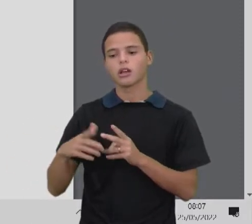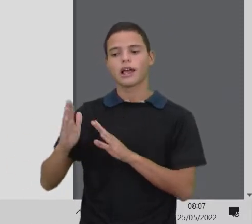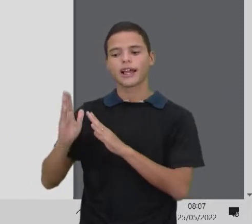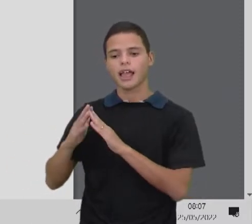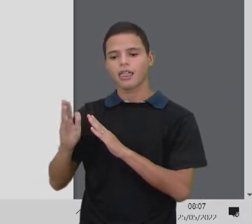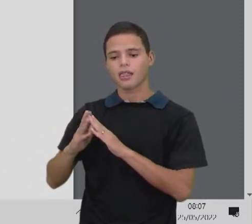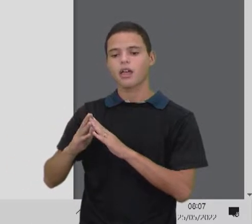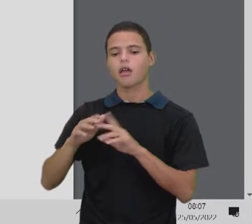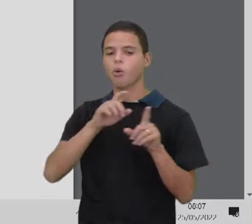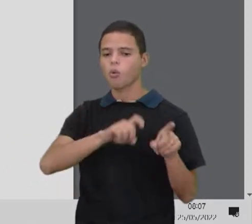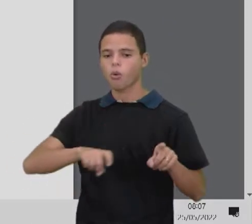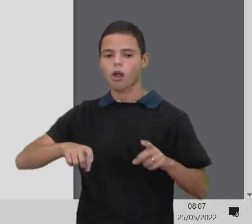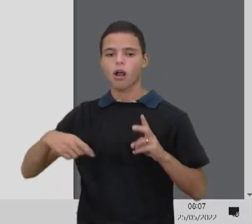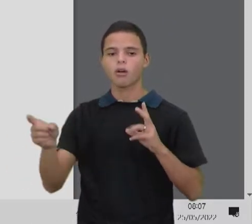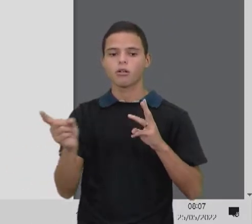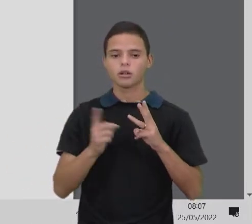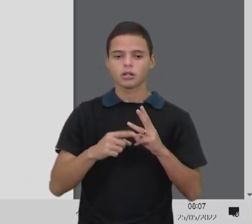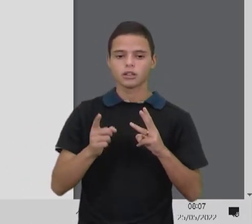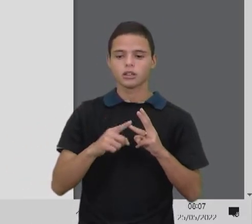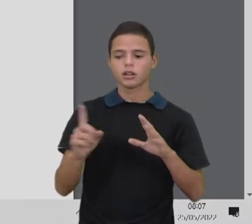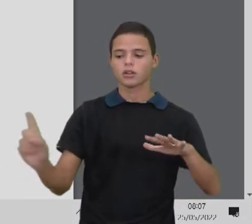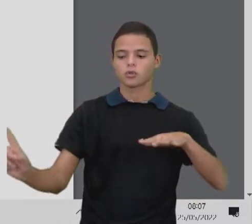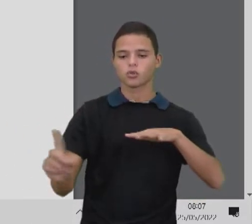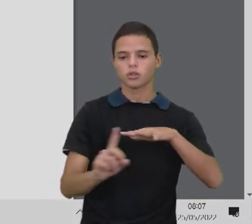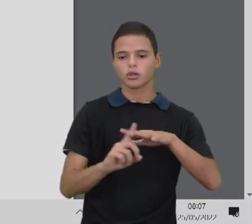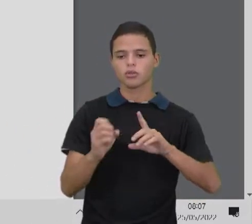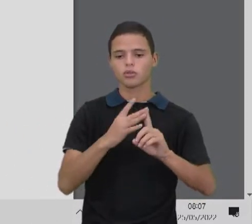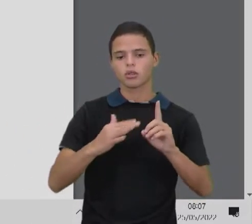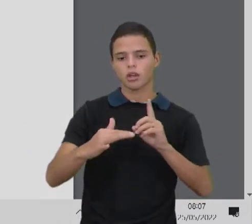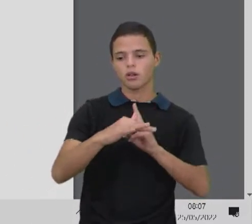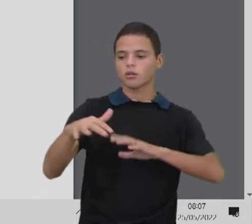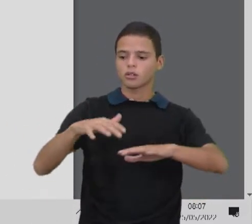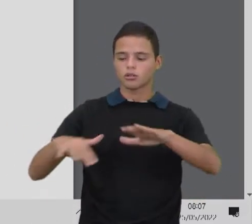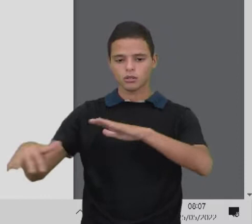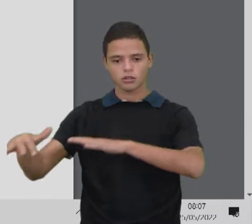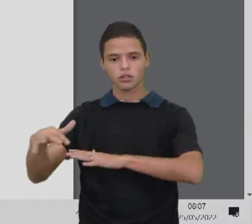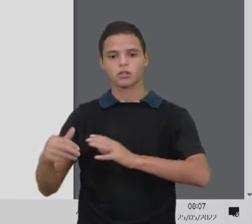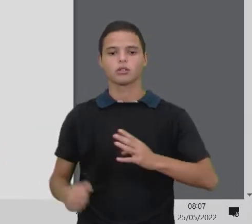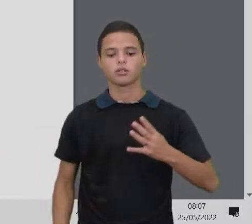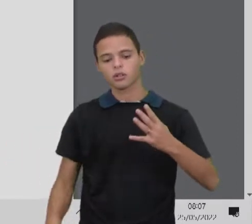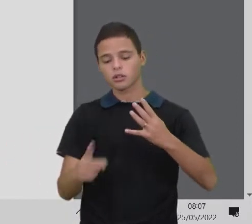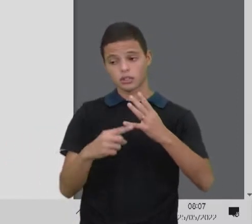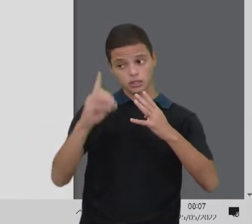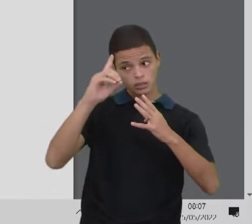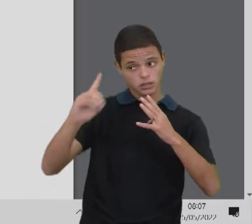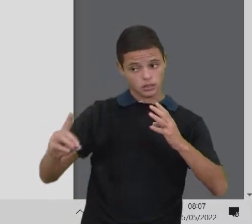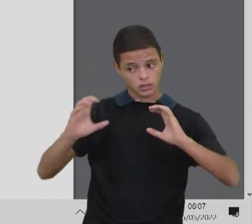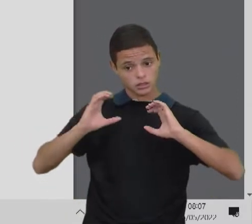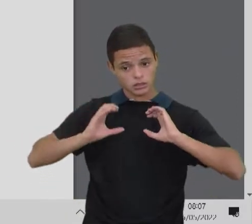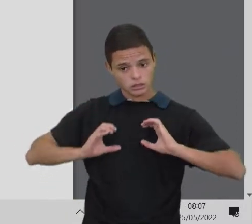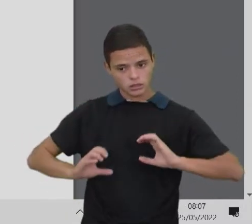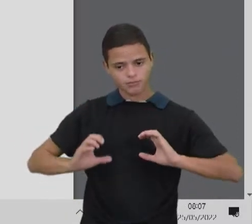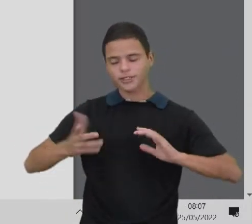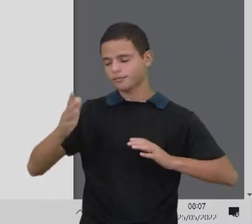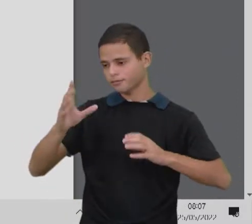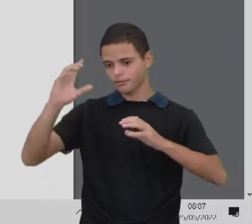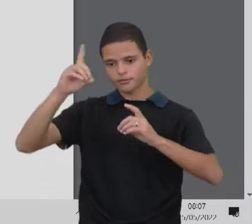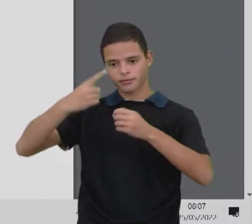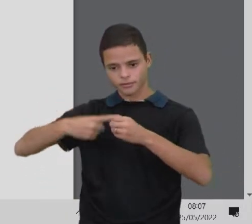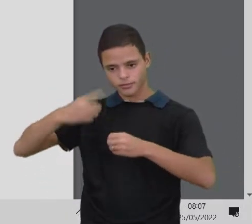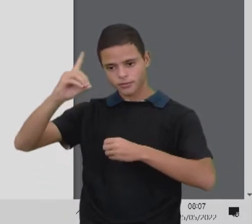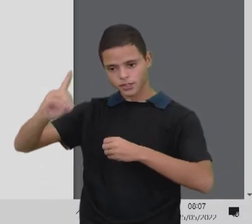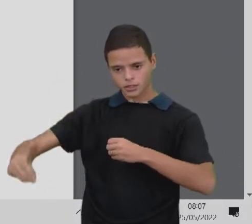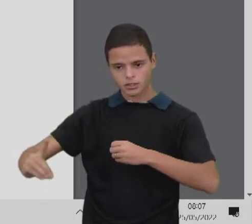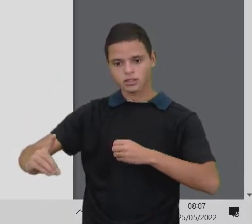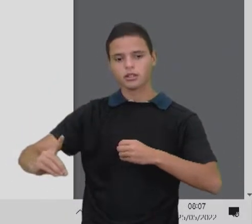rural, equidade e inclusão social e territorial, direito à cidade,